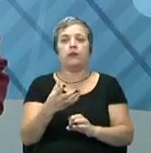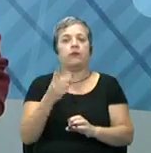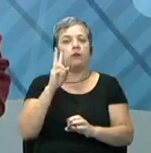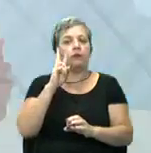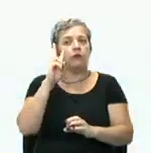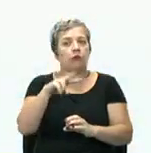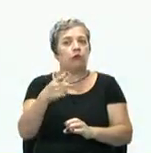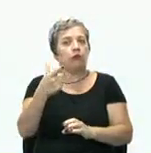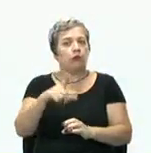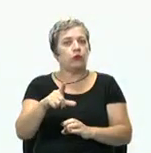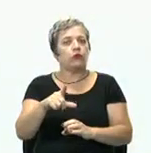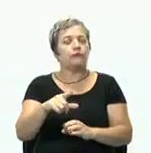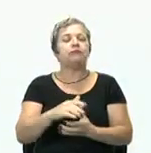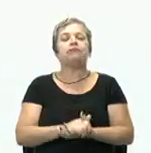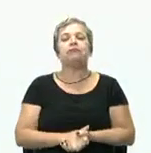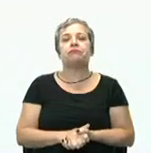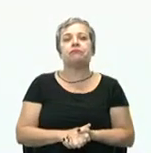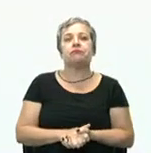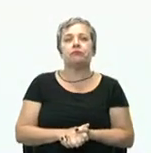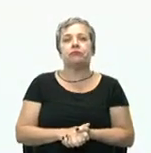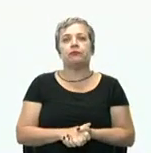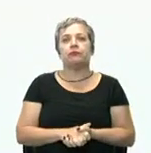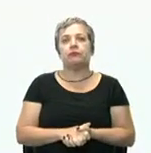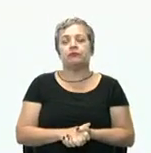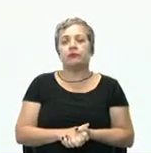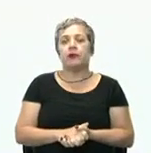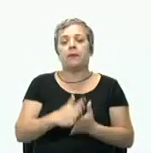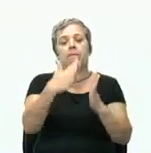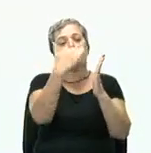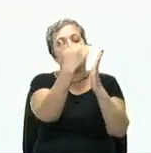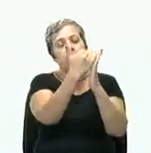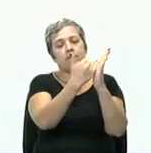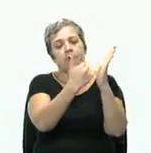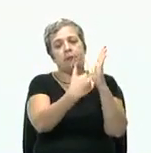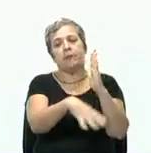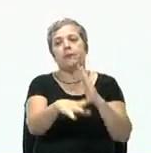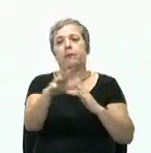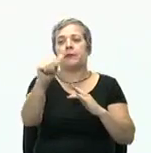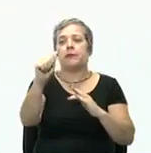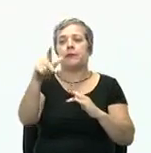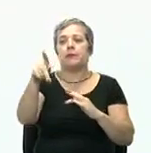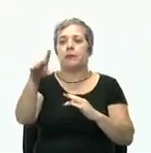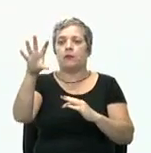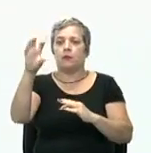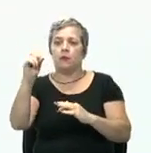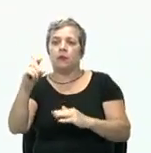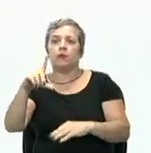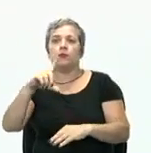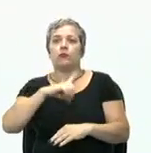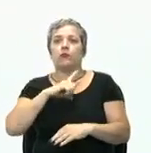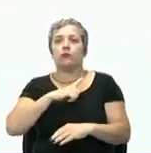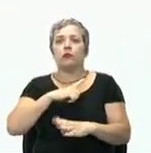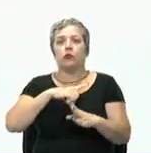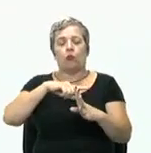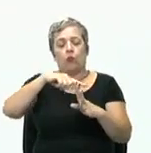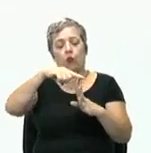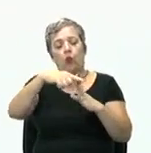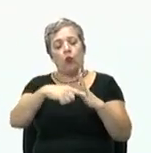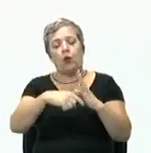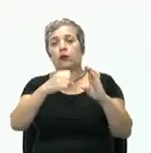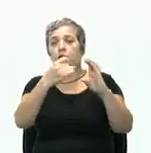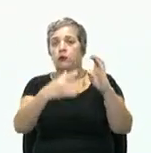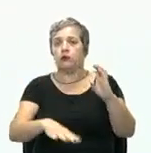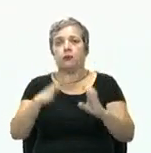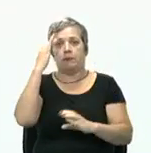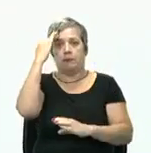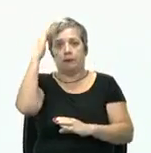quadro que eu tenho mais um detalhe para vocês. Os programas de APO, eles devem conter pelo menos quatro aspectos